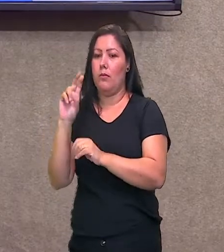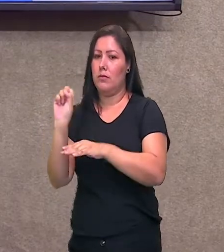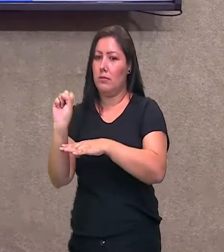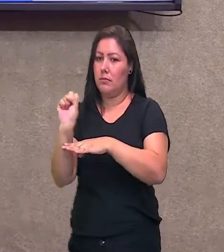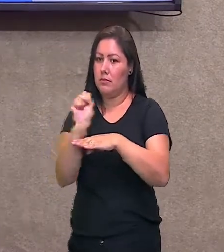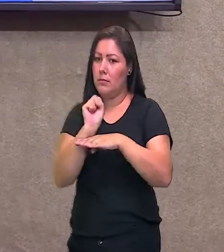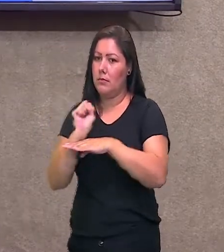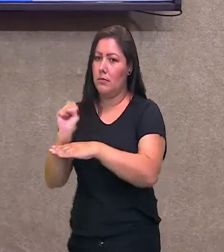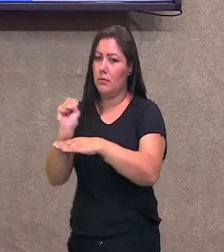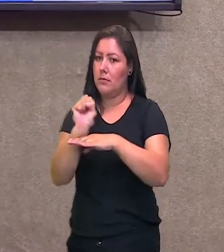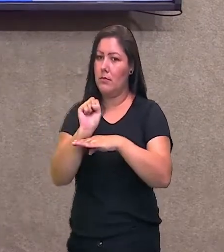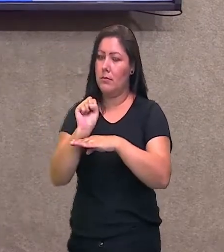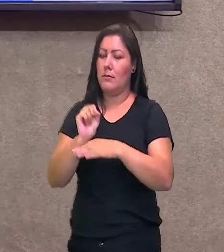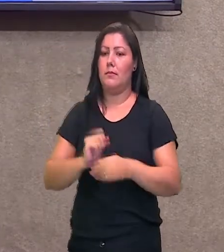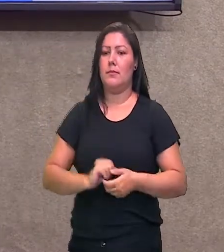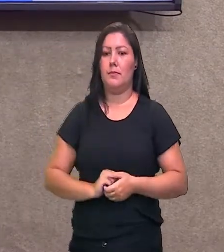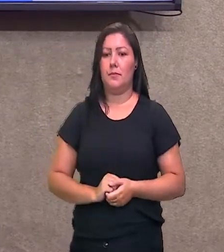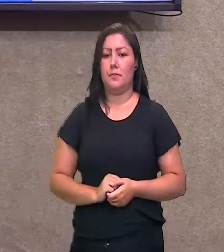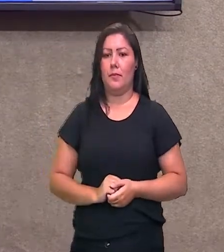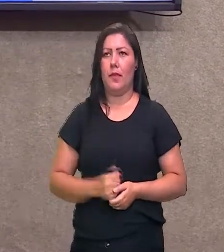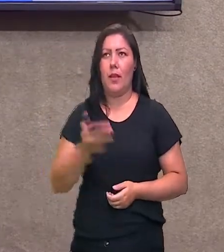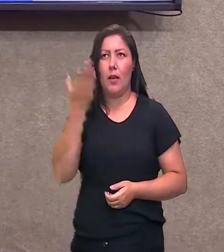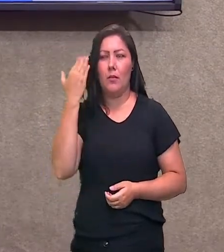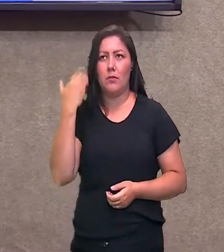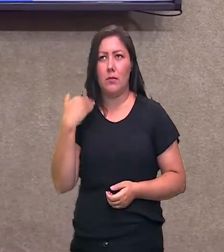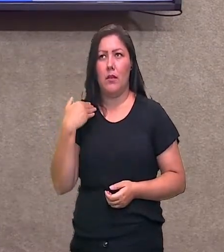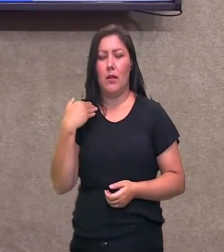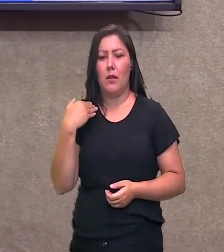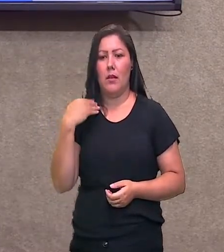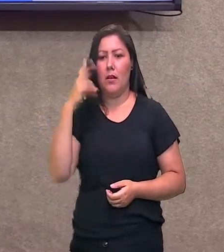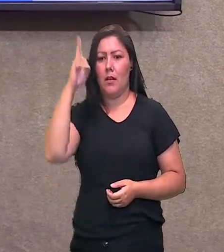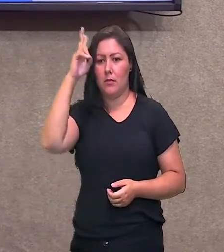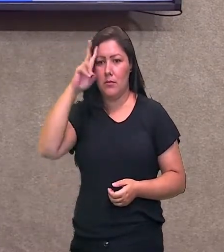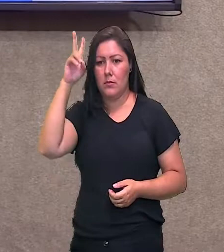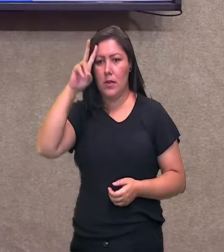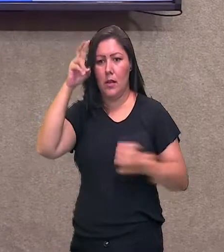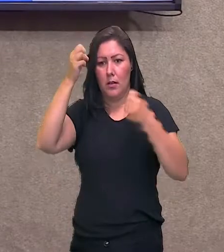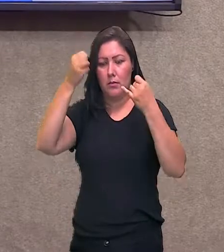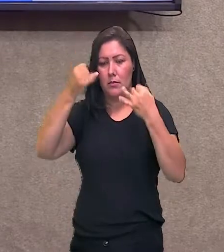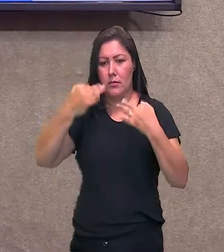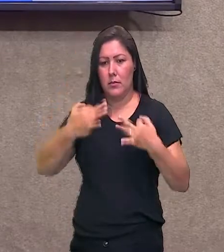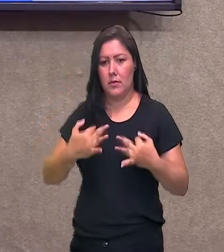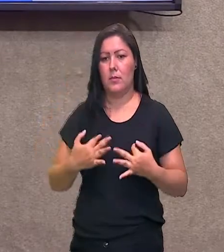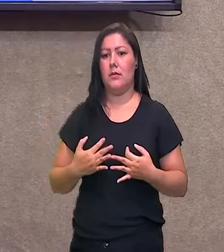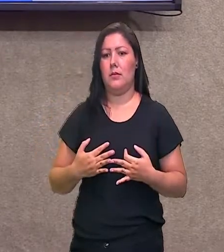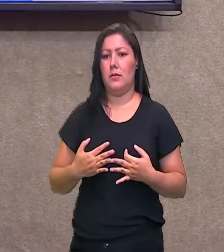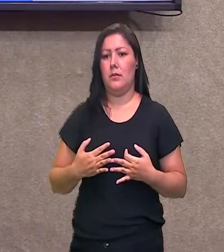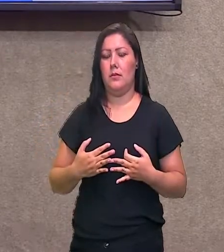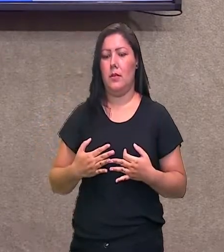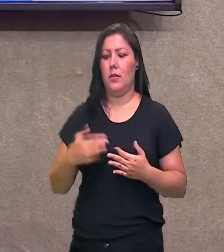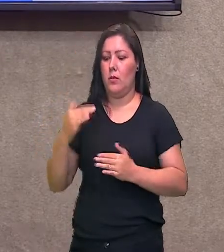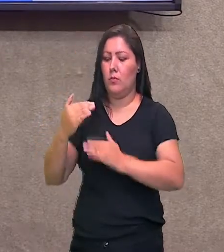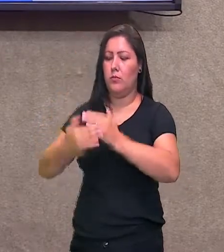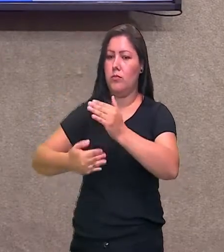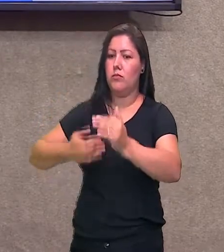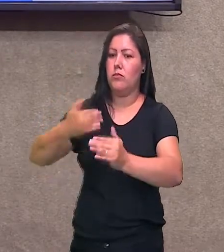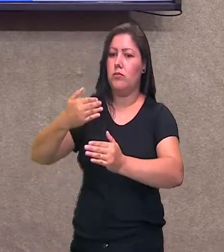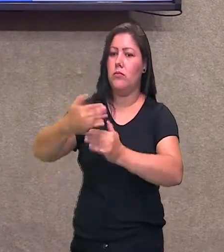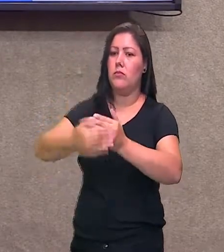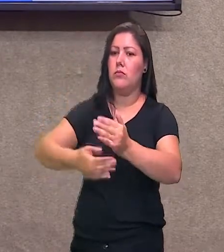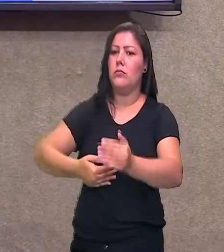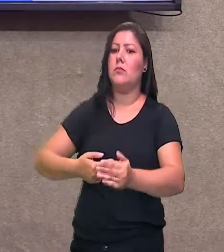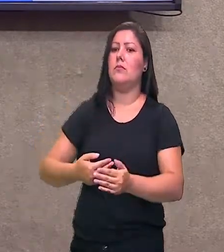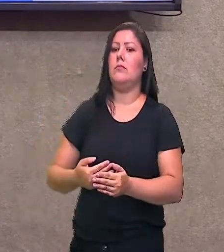história até chegar no capitalismo. Lembra disso? Nós falamos sobre o